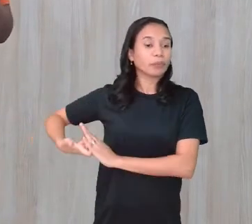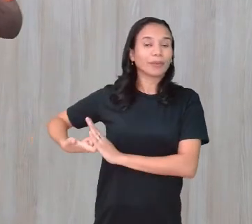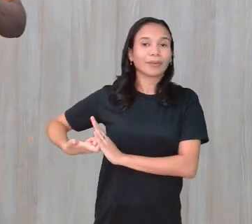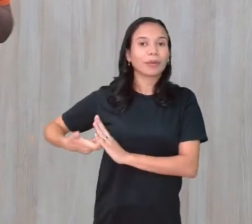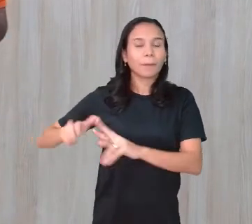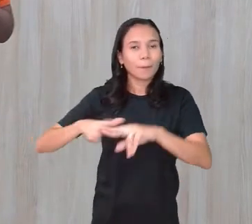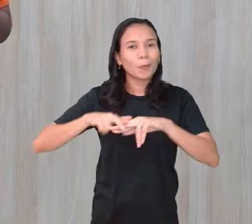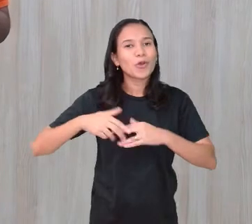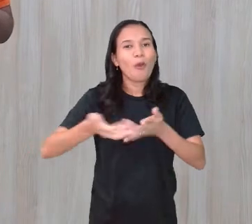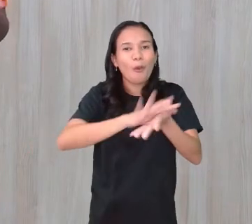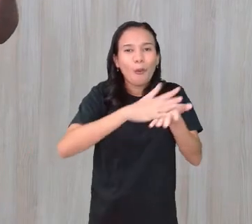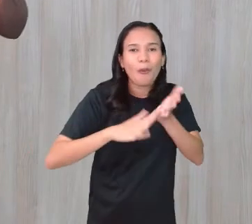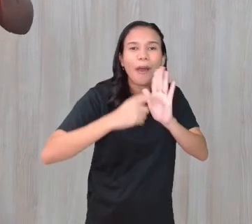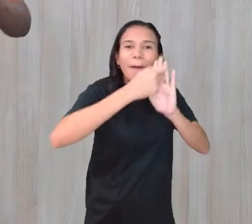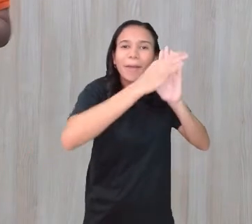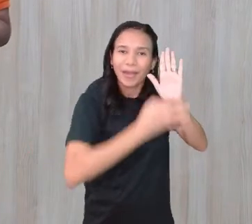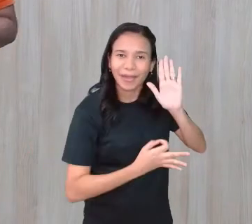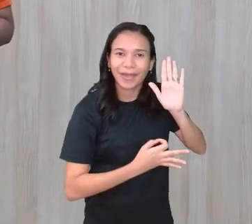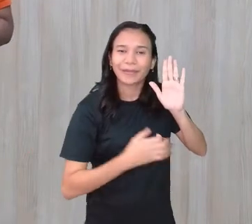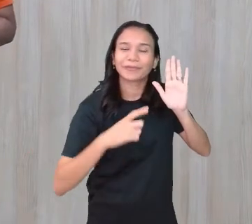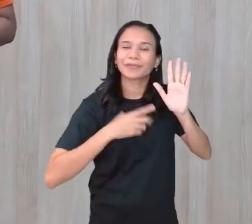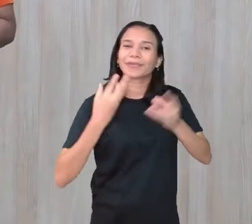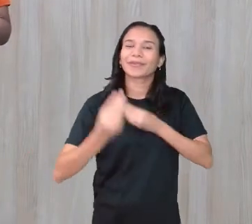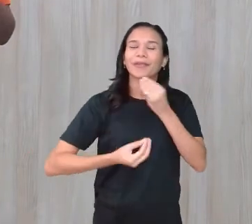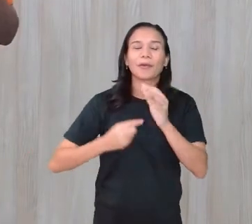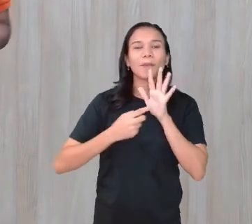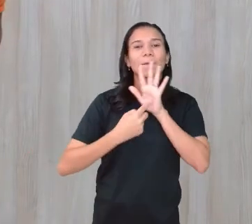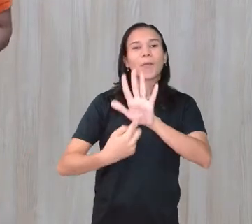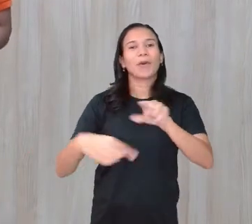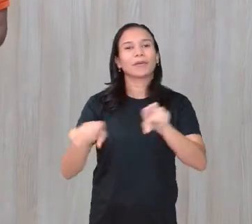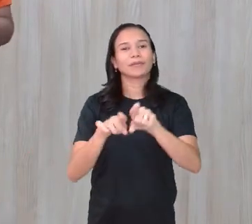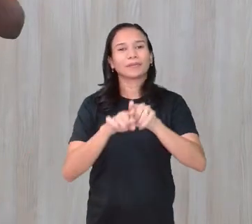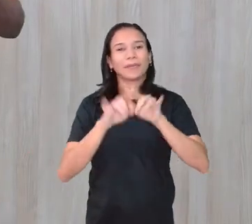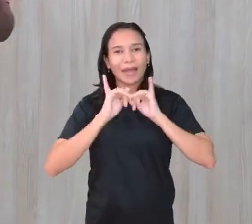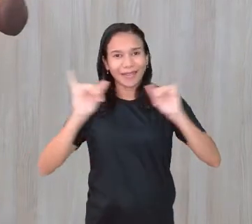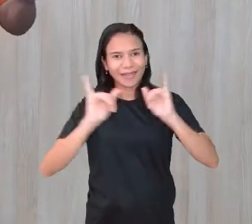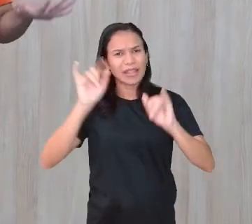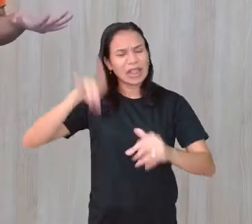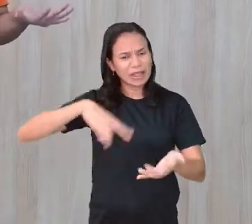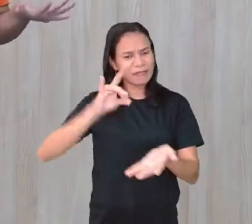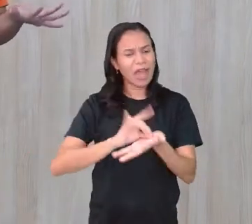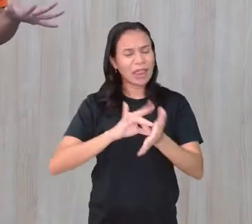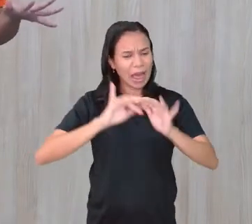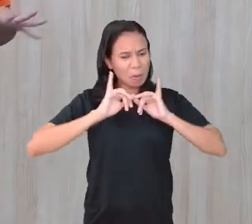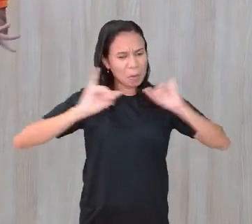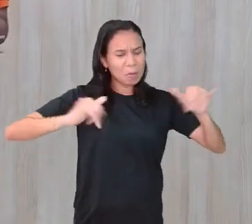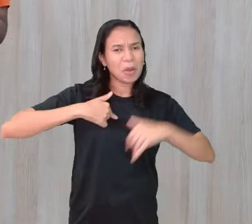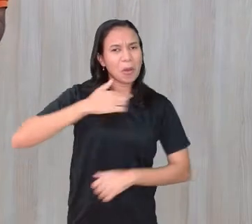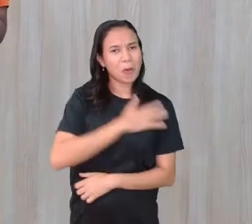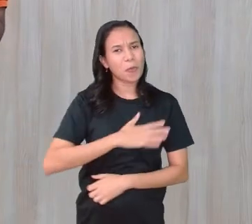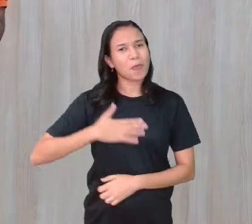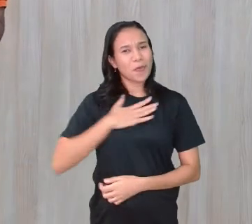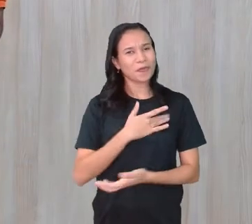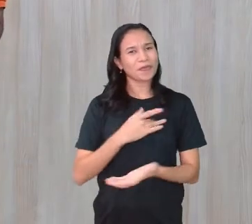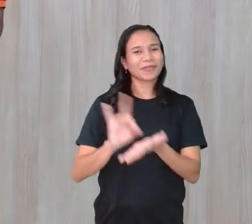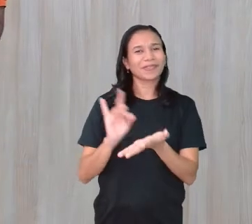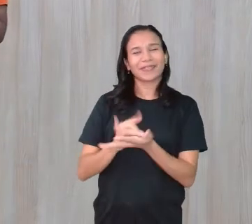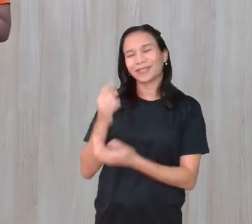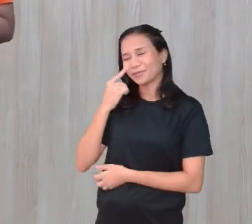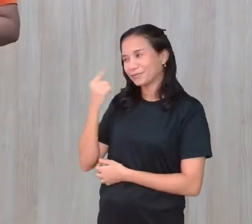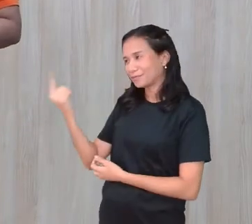Então, o samba enredo da Mangueira faz esse recorte e conta essa história. E foi muito bem contado, viu, que eu gostei bastante desse samba